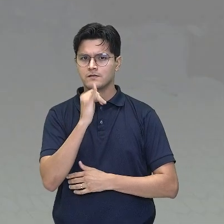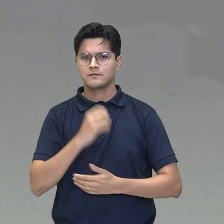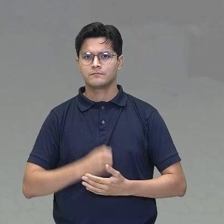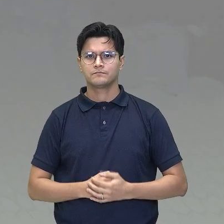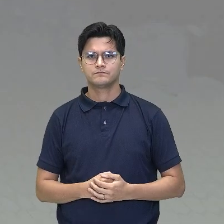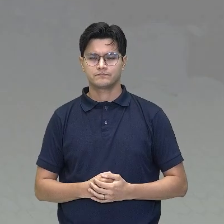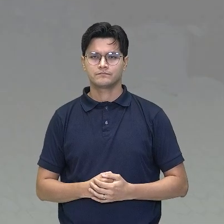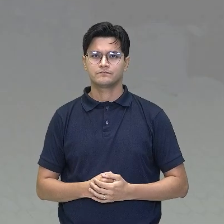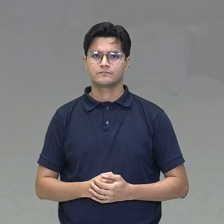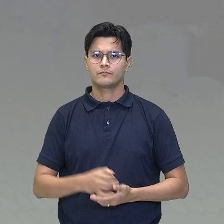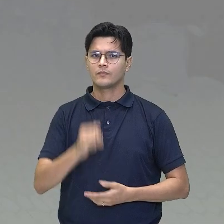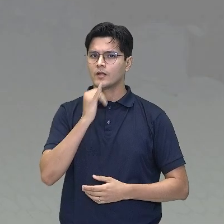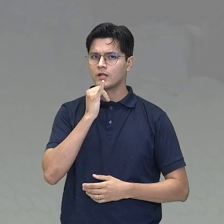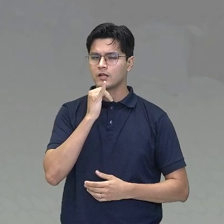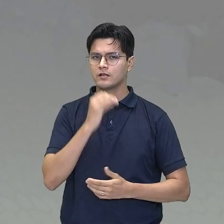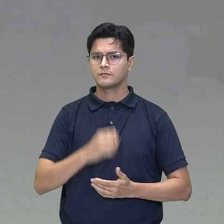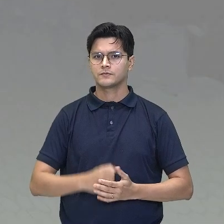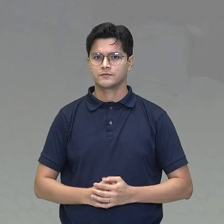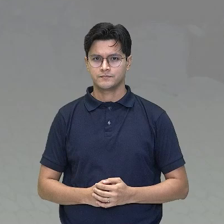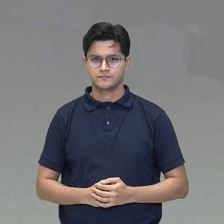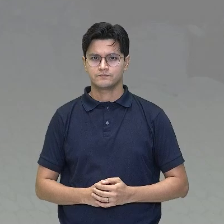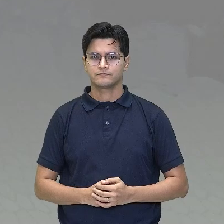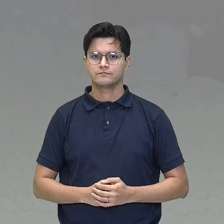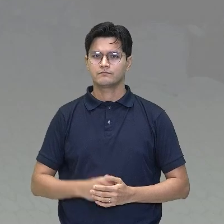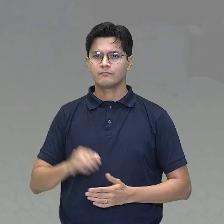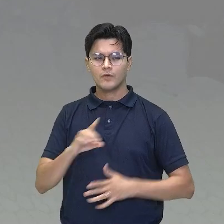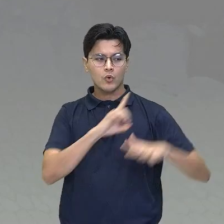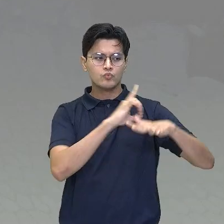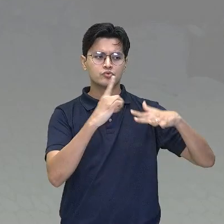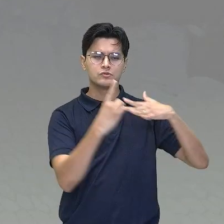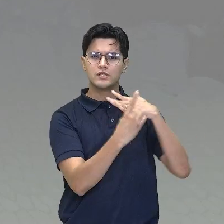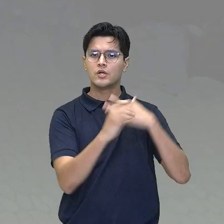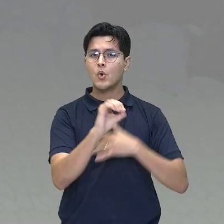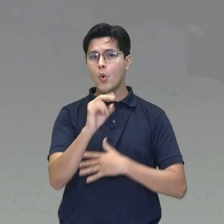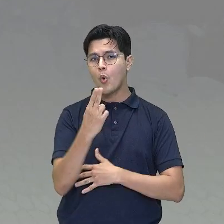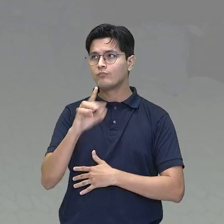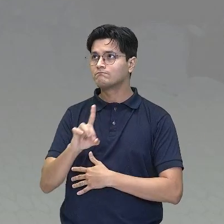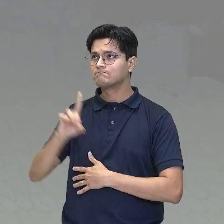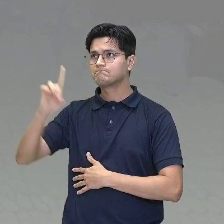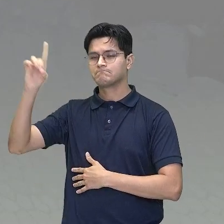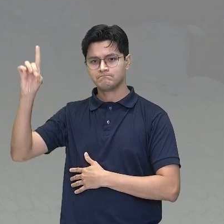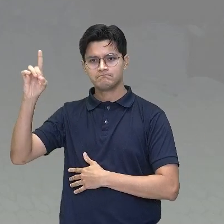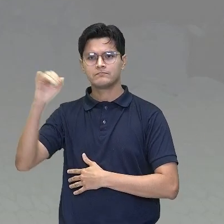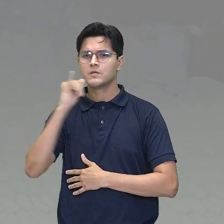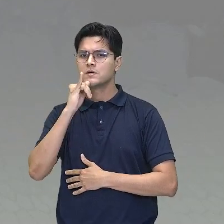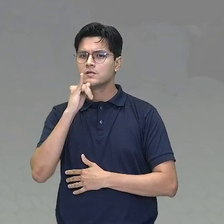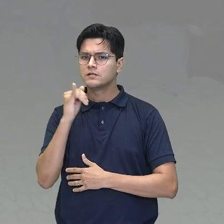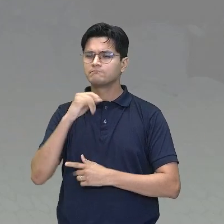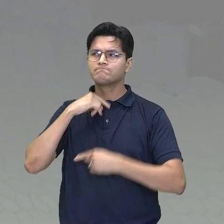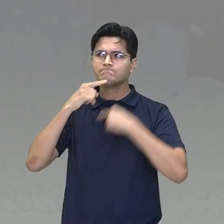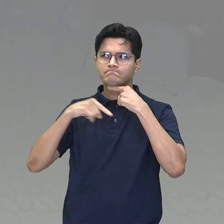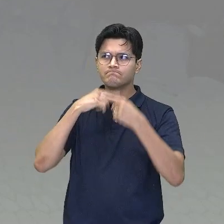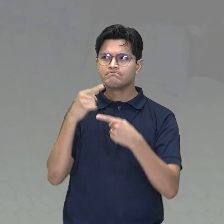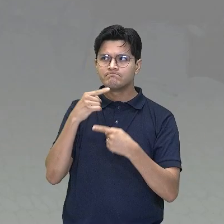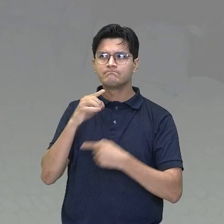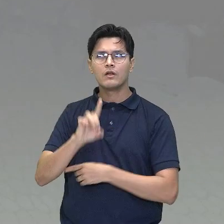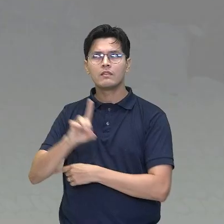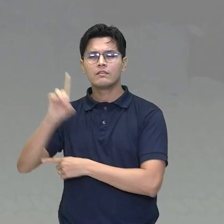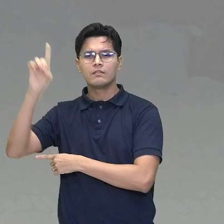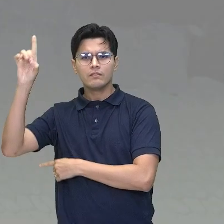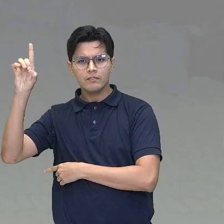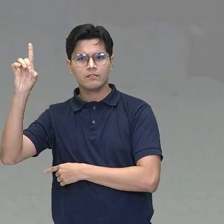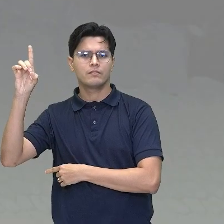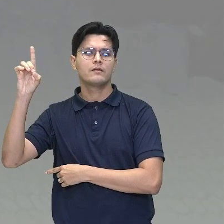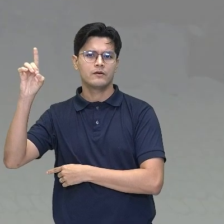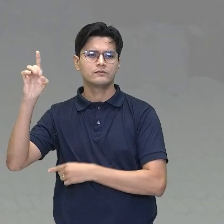própria divindade, né? A divindade diante de uma escolha. Por exemplo, se Deus concede ou não a liberdade